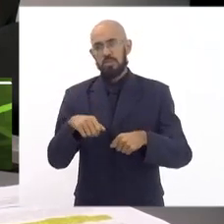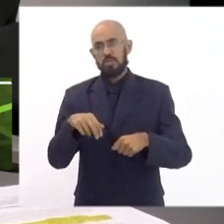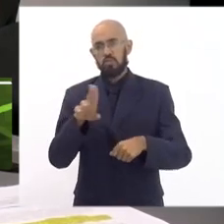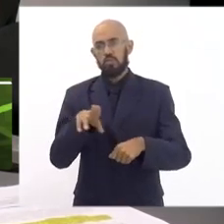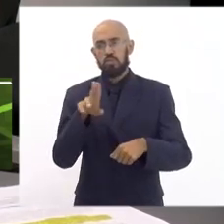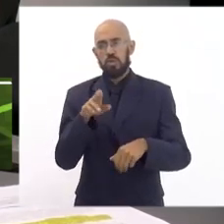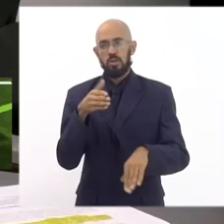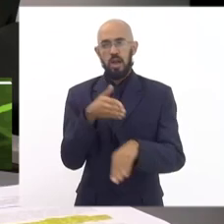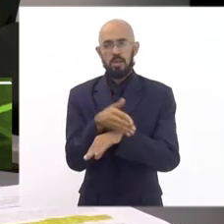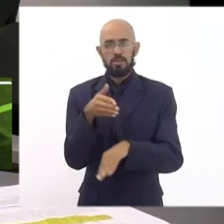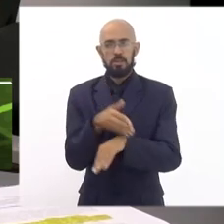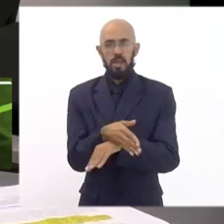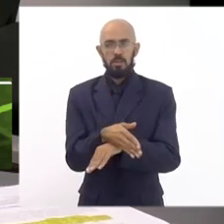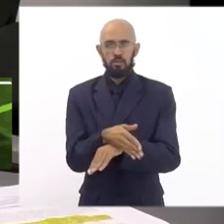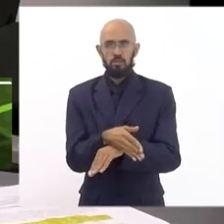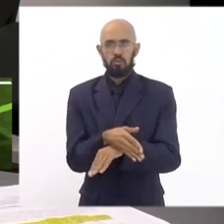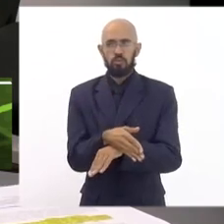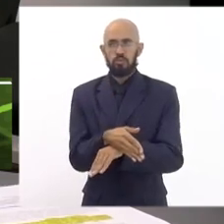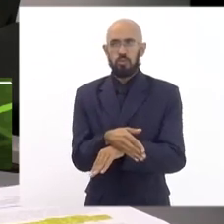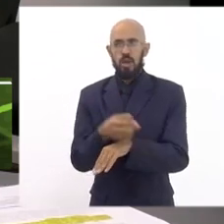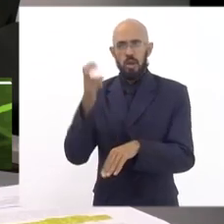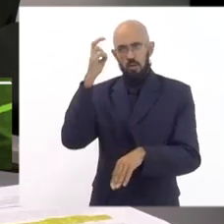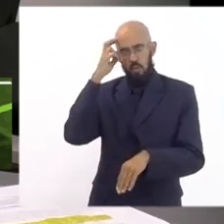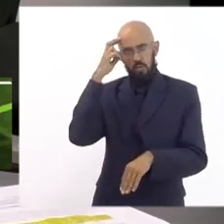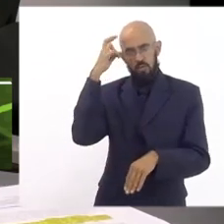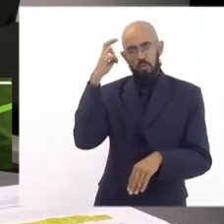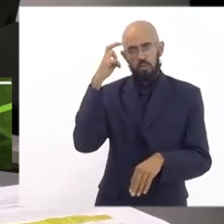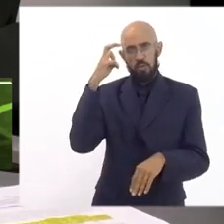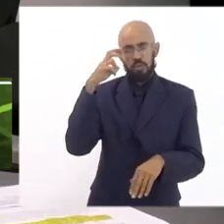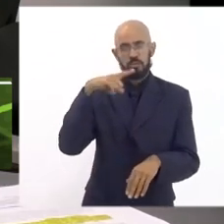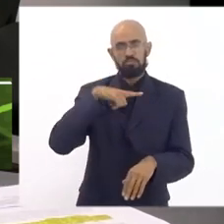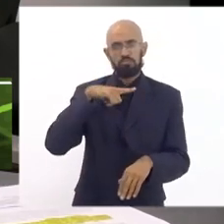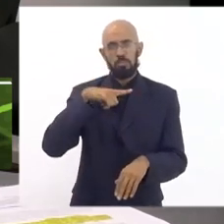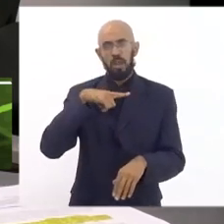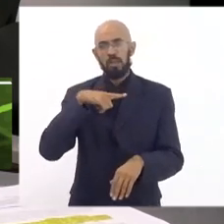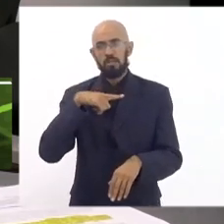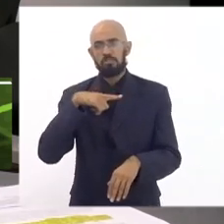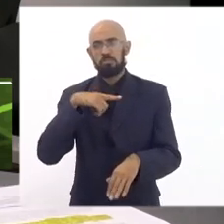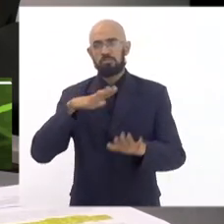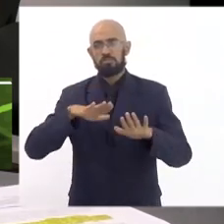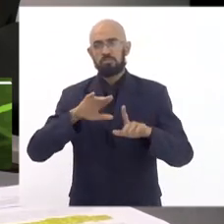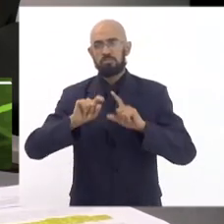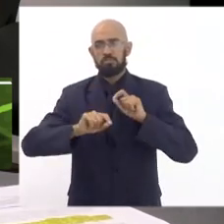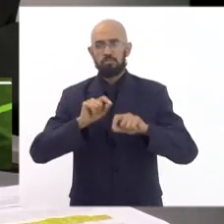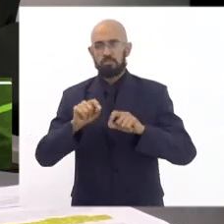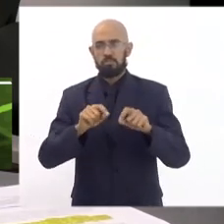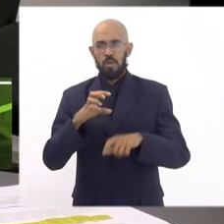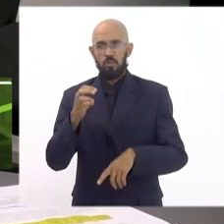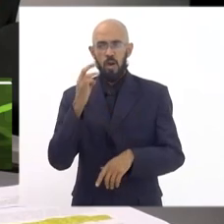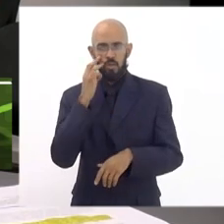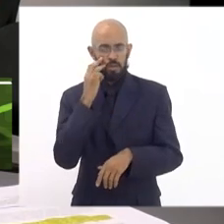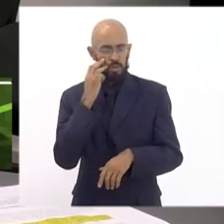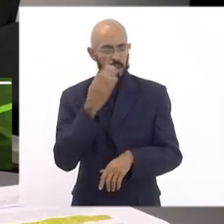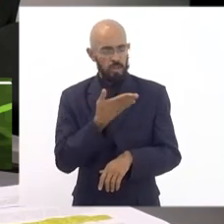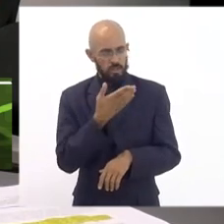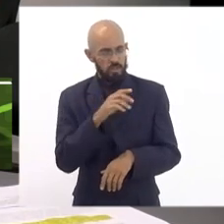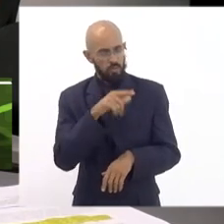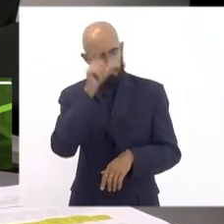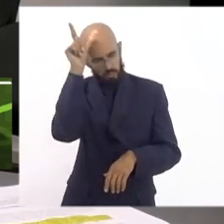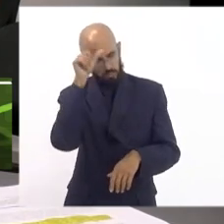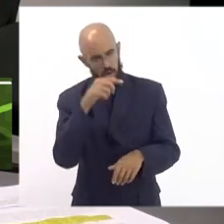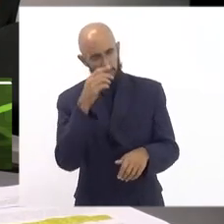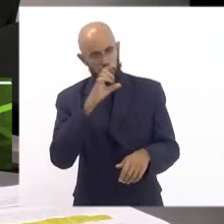para ter acesso de modo mais amplo à cultura, a tenha. Mas, deputado Valdeque, o meu receio, deputado Luiz Paulo, é o